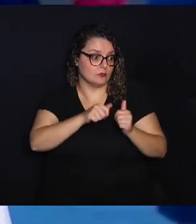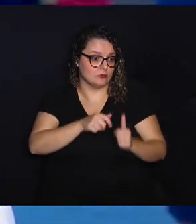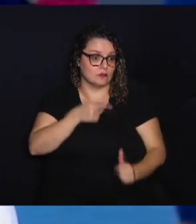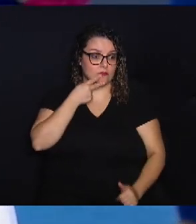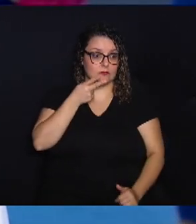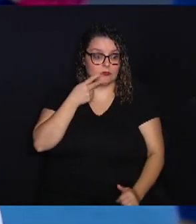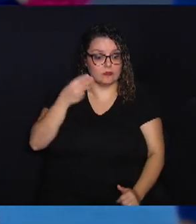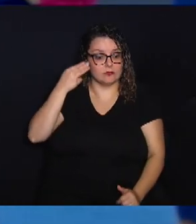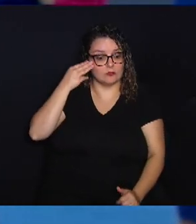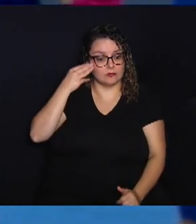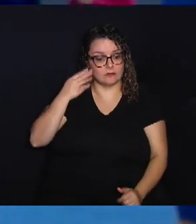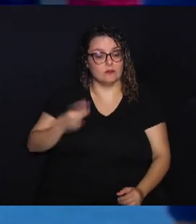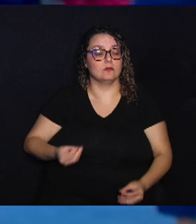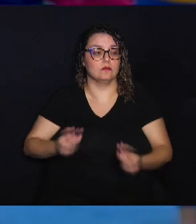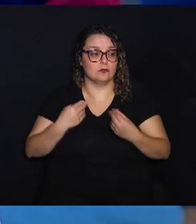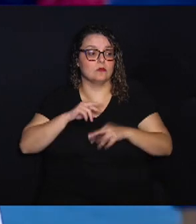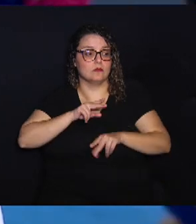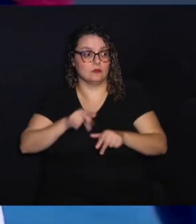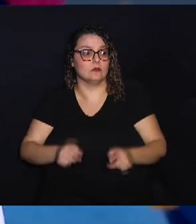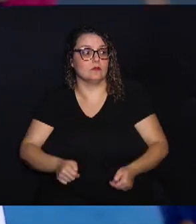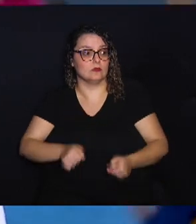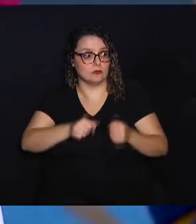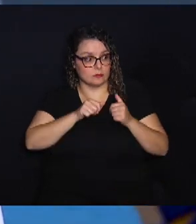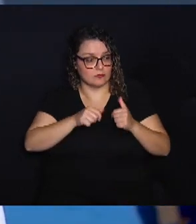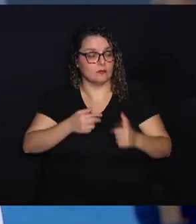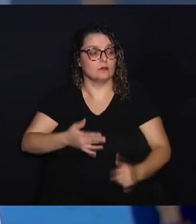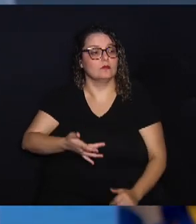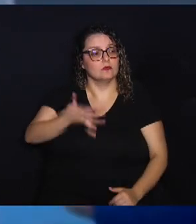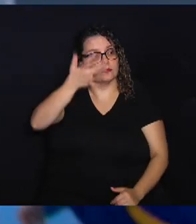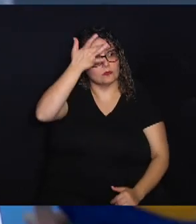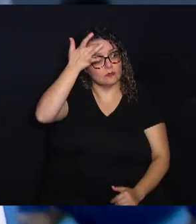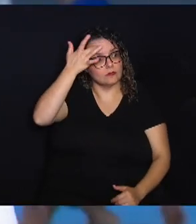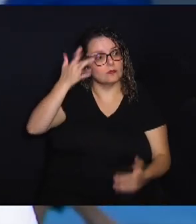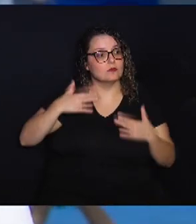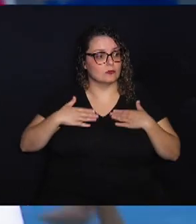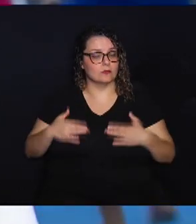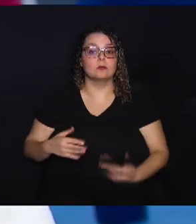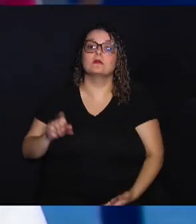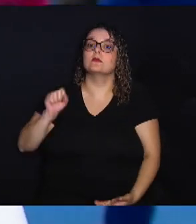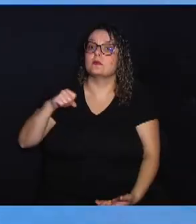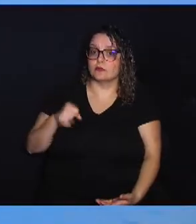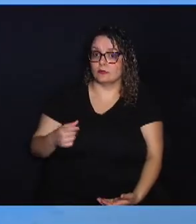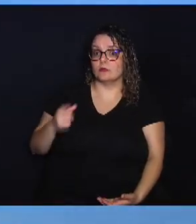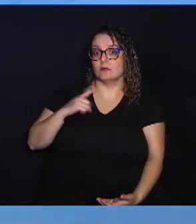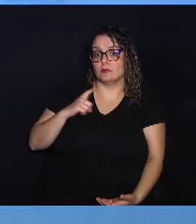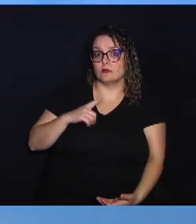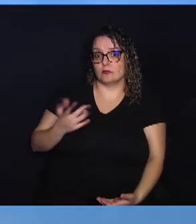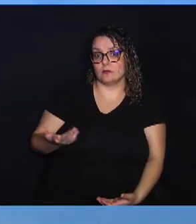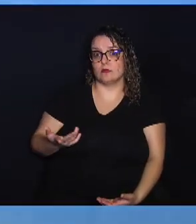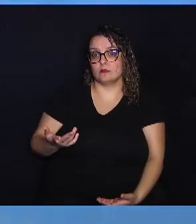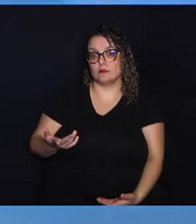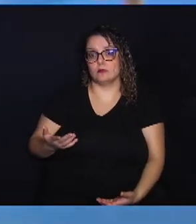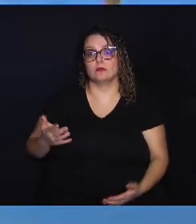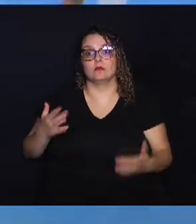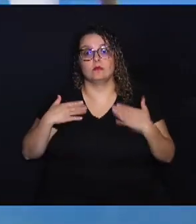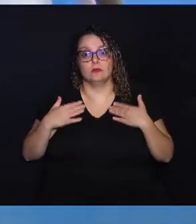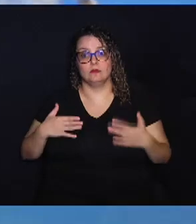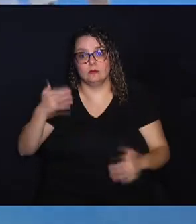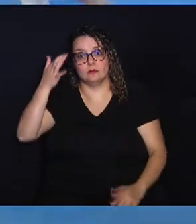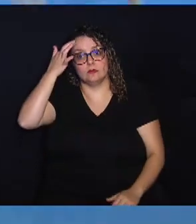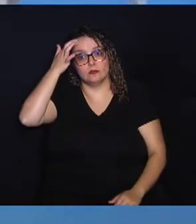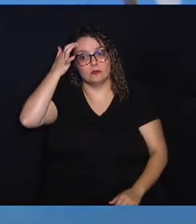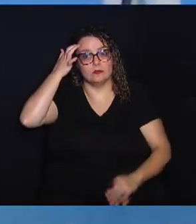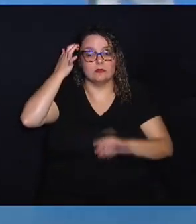do mental, né? Também traz muitos benefícios para a saúde da questão física, né? Isso, com certeza. Então, falando da parte física, a gente